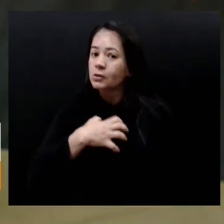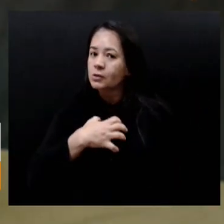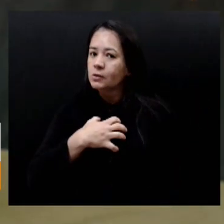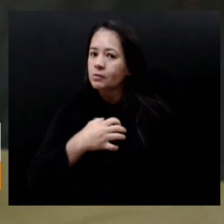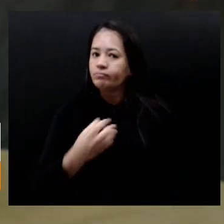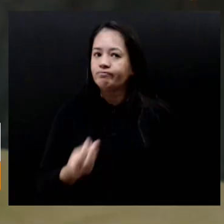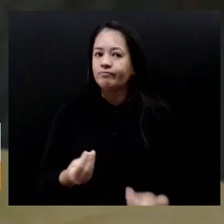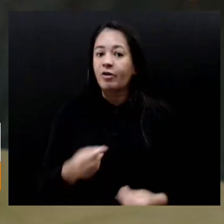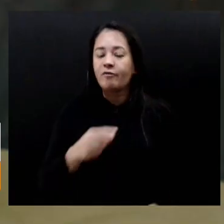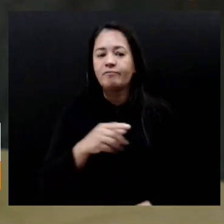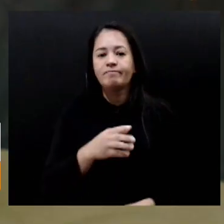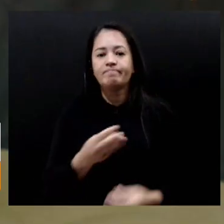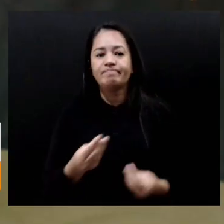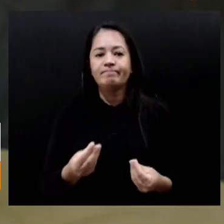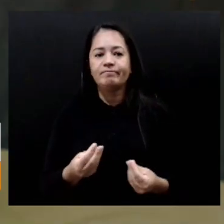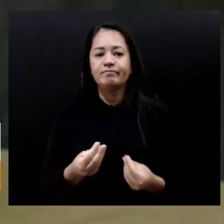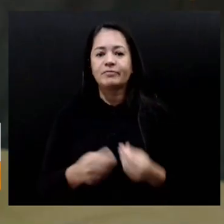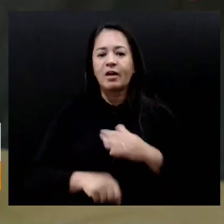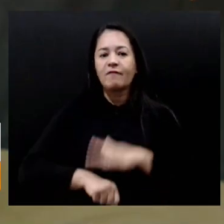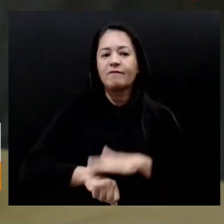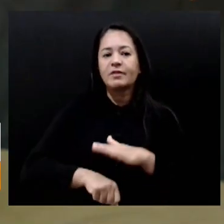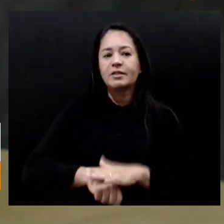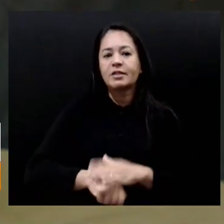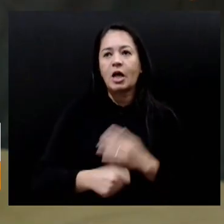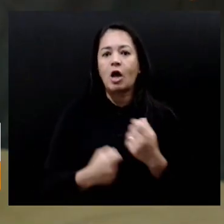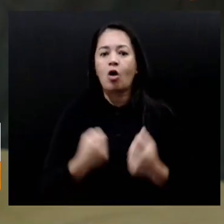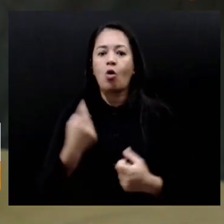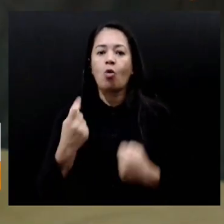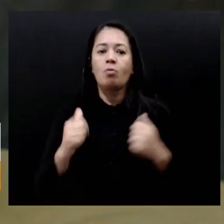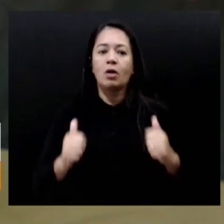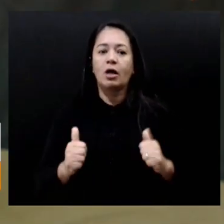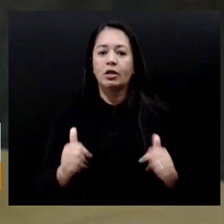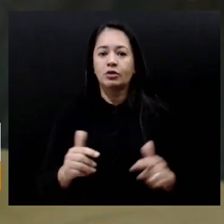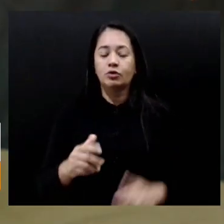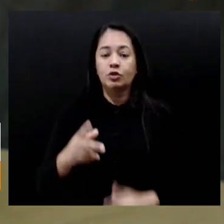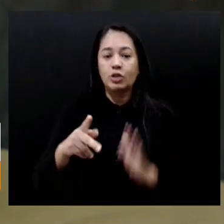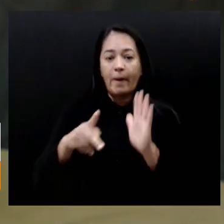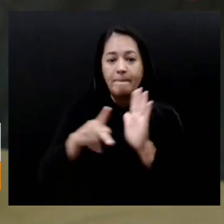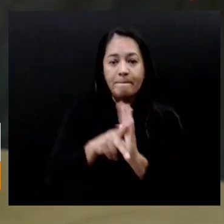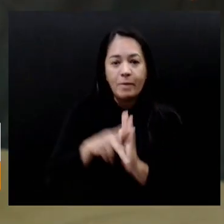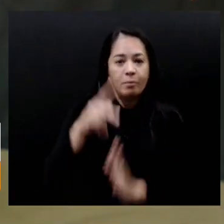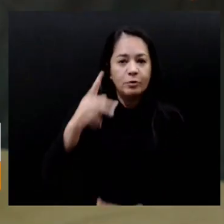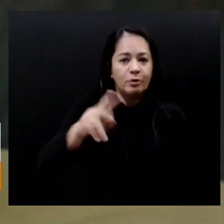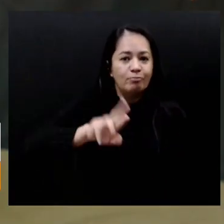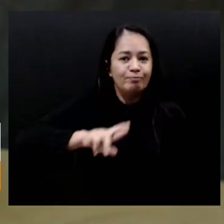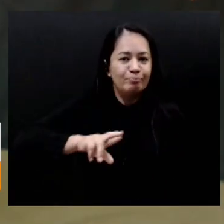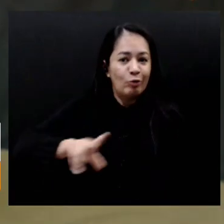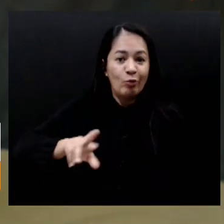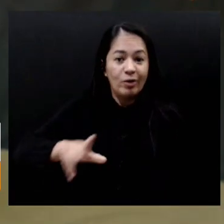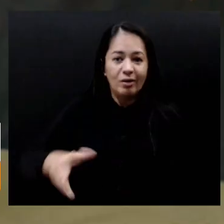você executar certos tipos de ações que nem é de você isso, né? Então, na